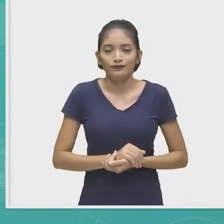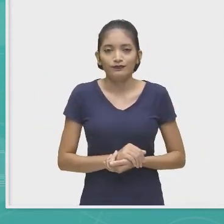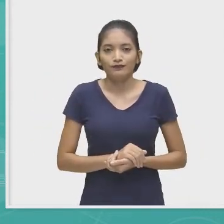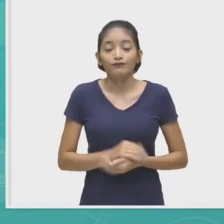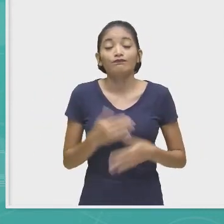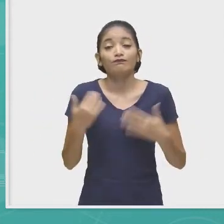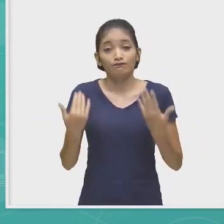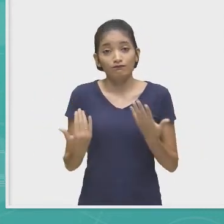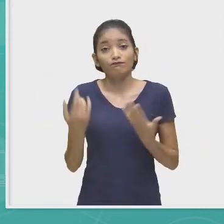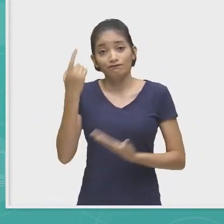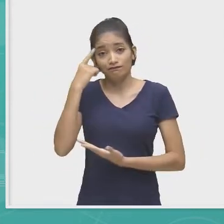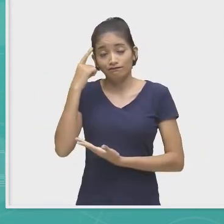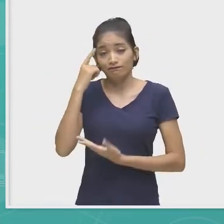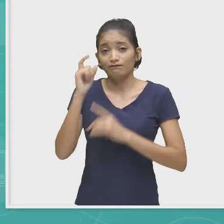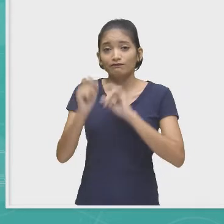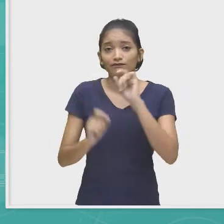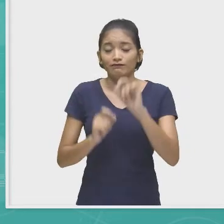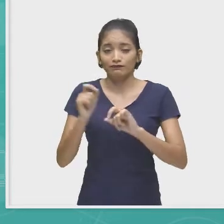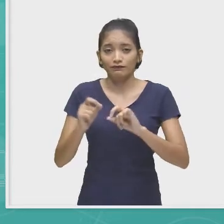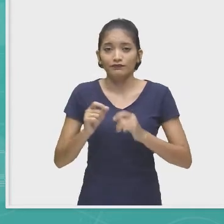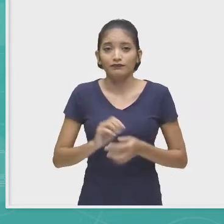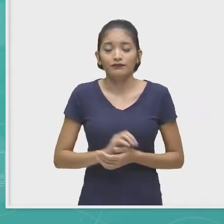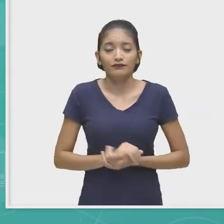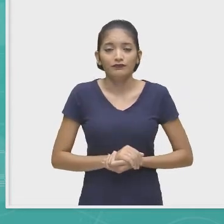Pensando dessa forma,